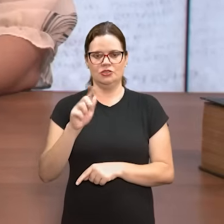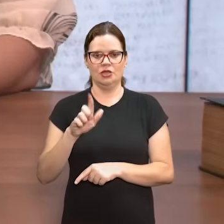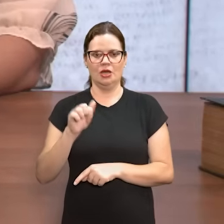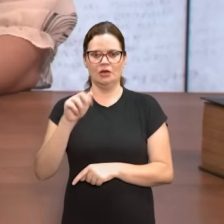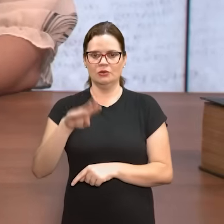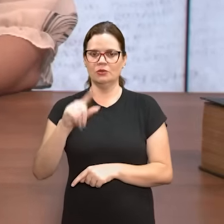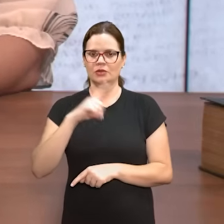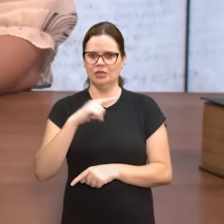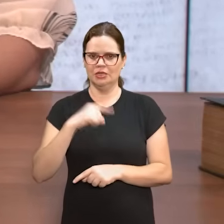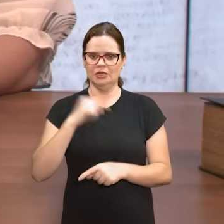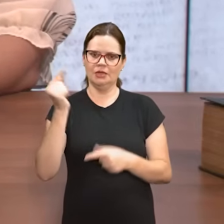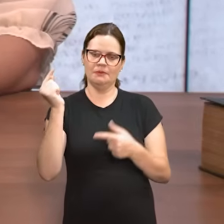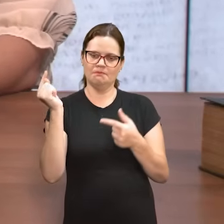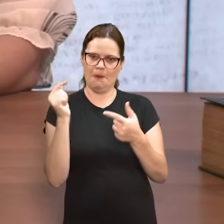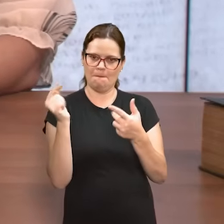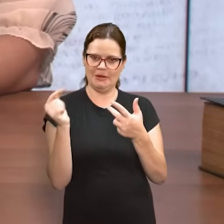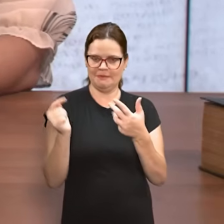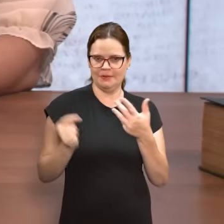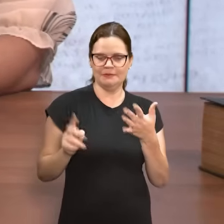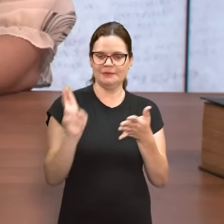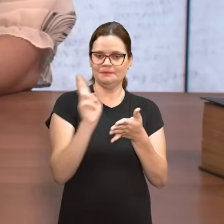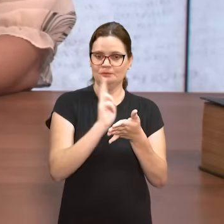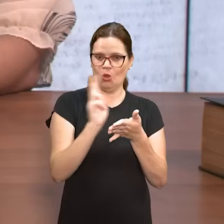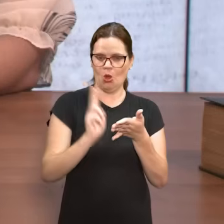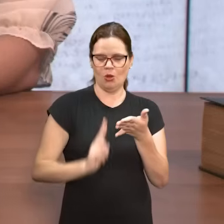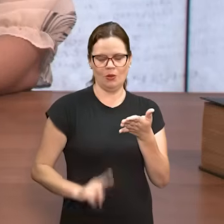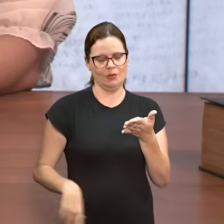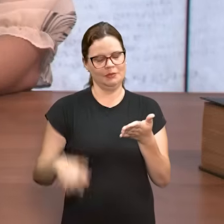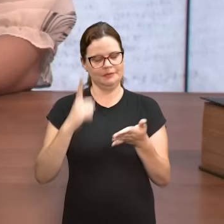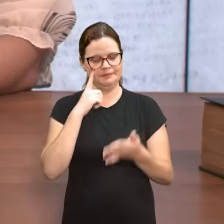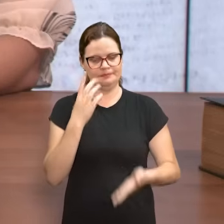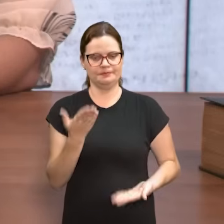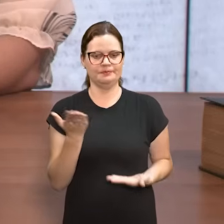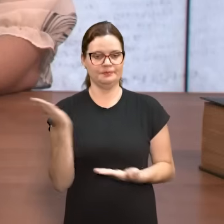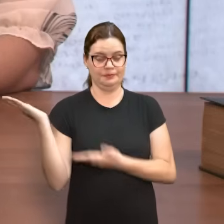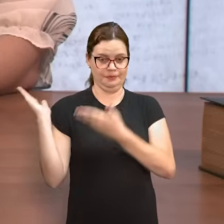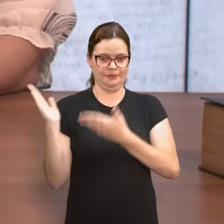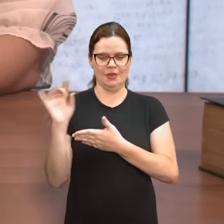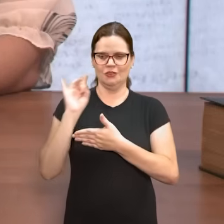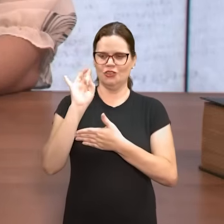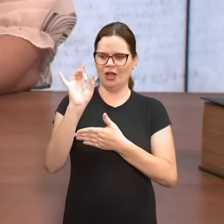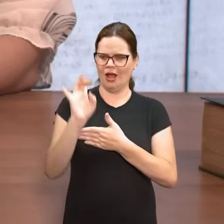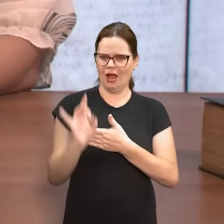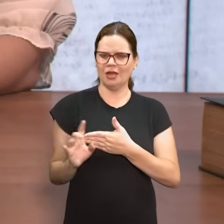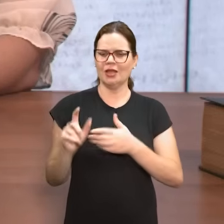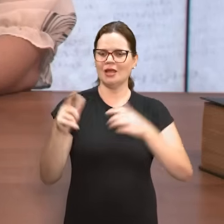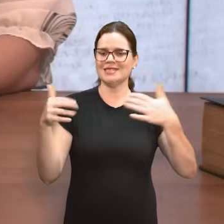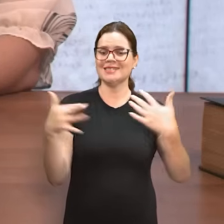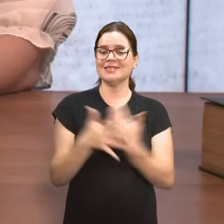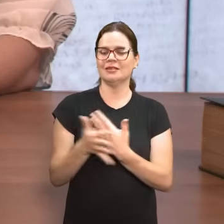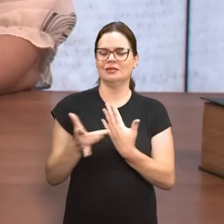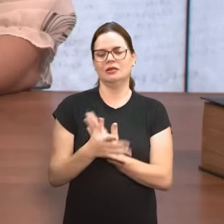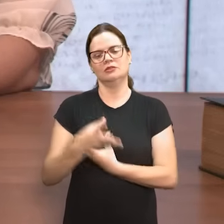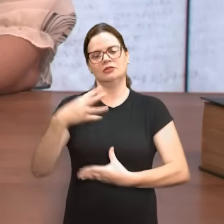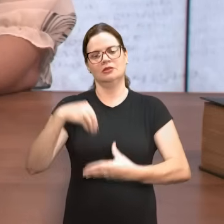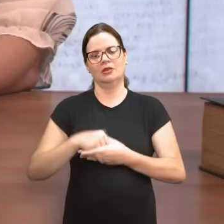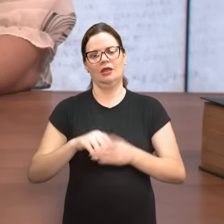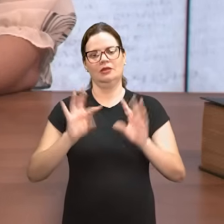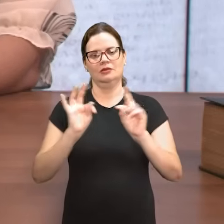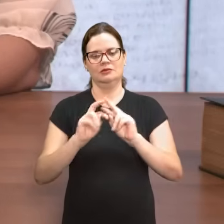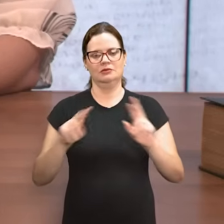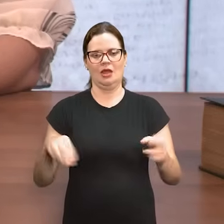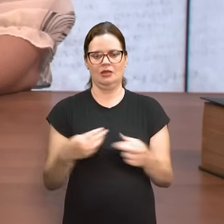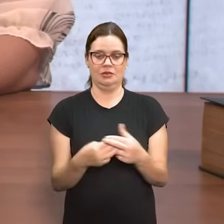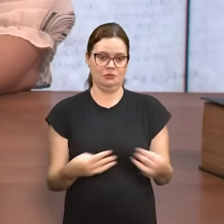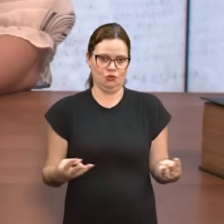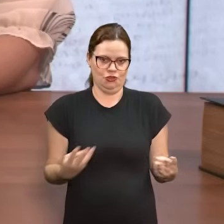e Quedes e Azor e Itinã, Zife e Telém e Bealote e